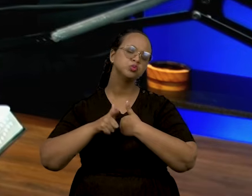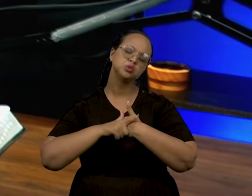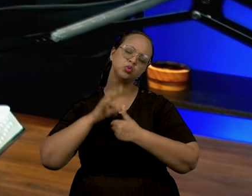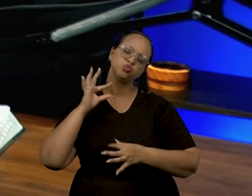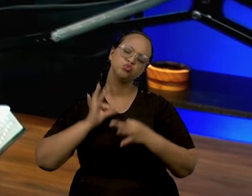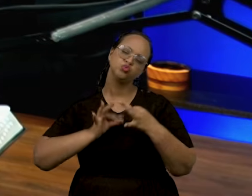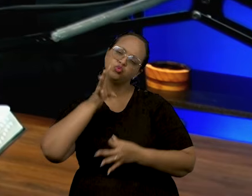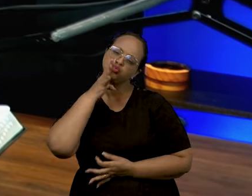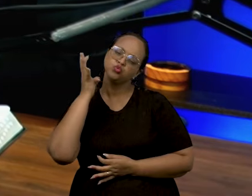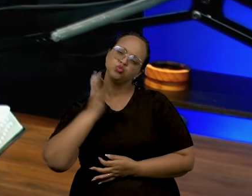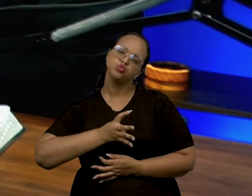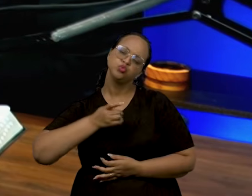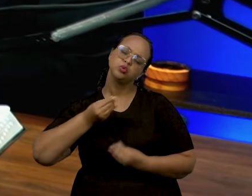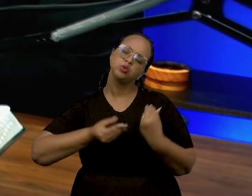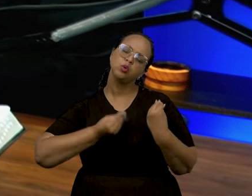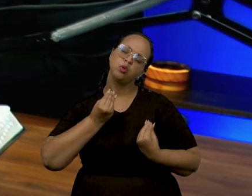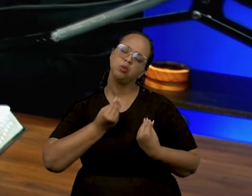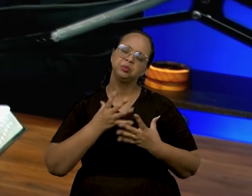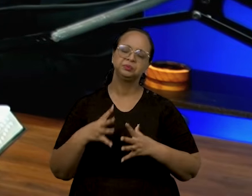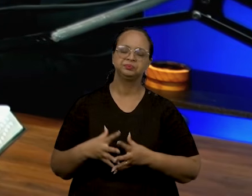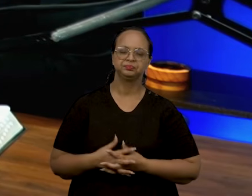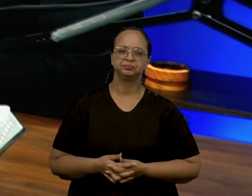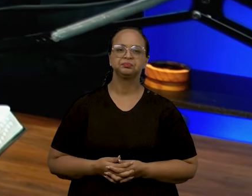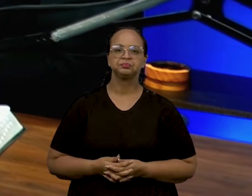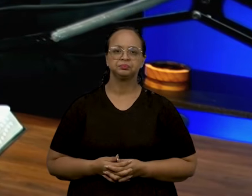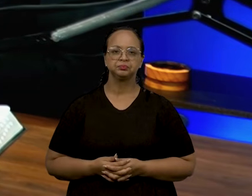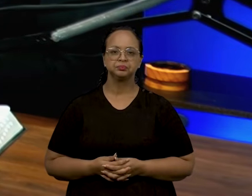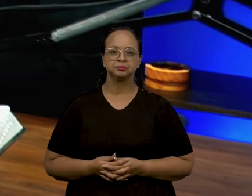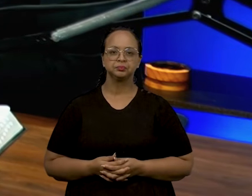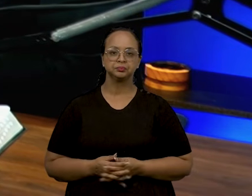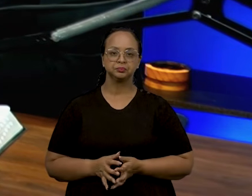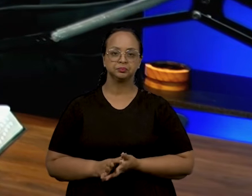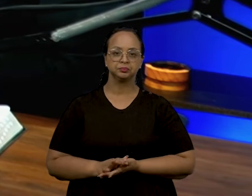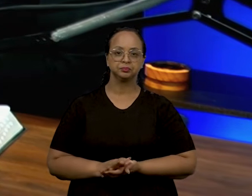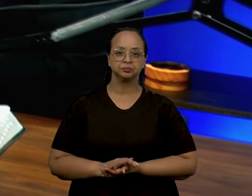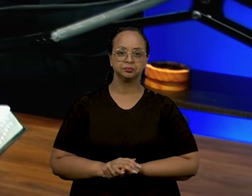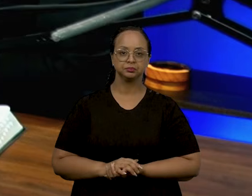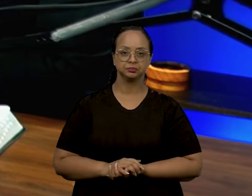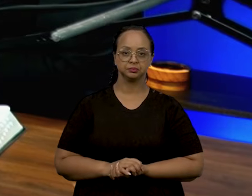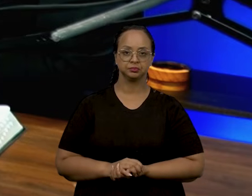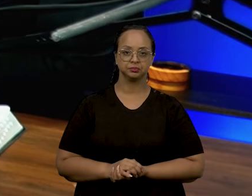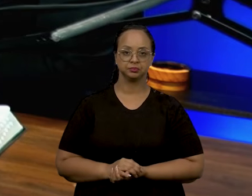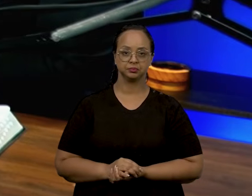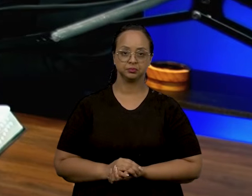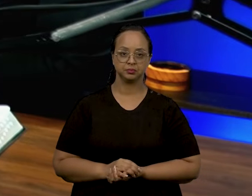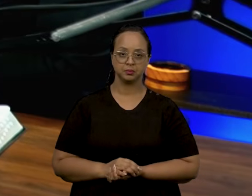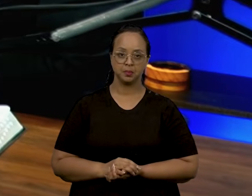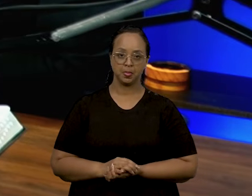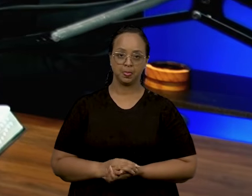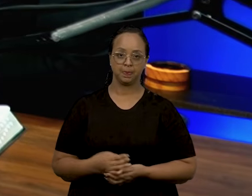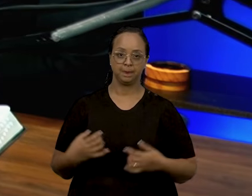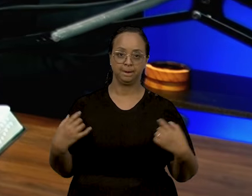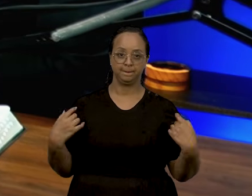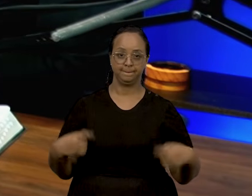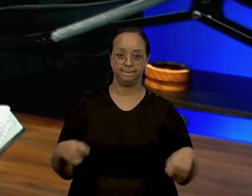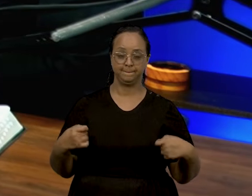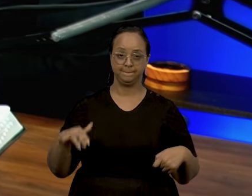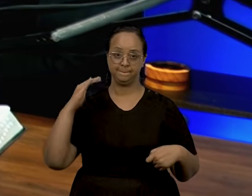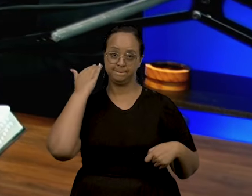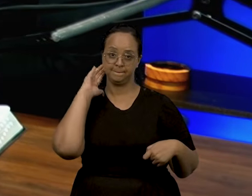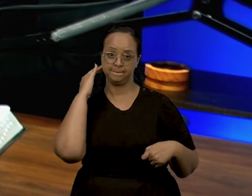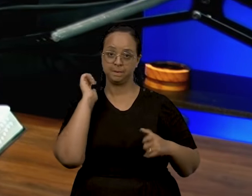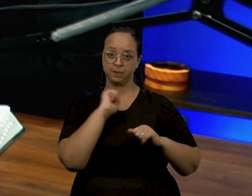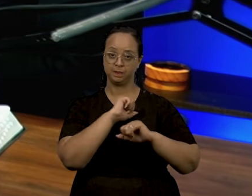entender, pastor Felipe, é que essa função, né, de juiz, ele foi estabelecido de maneiras